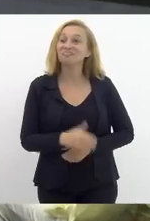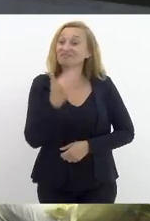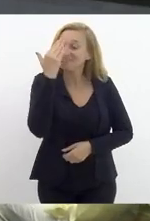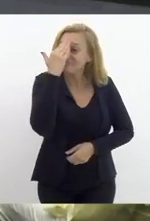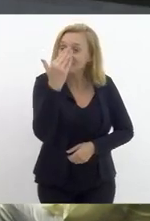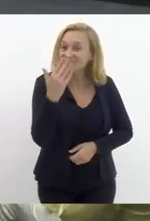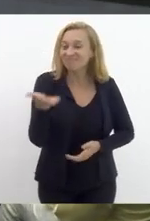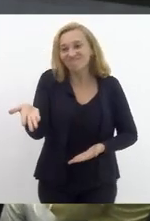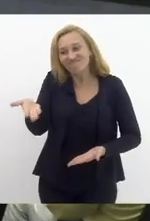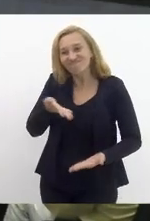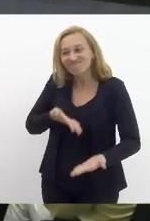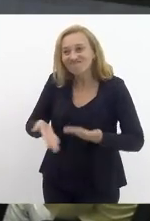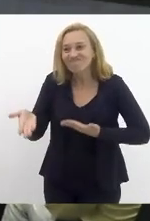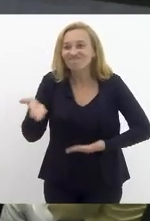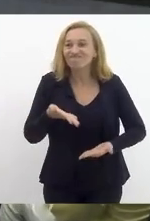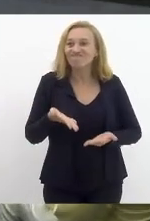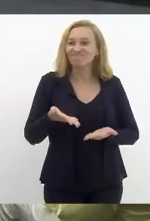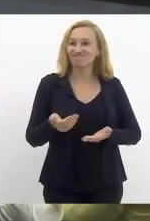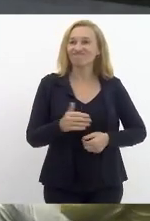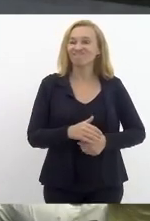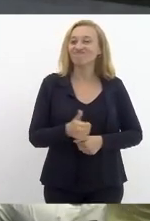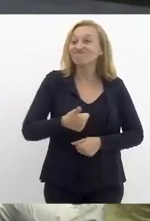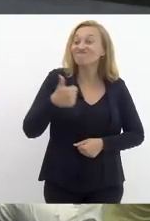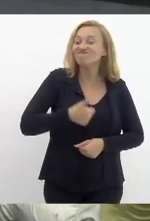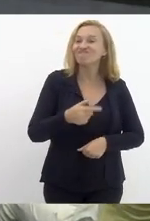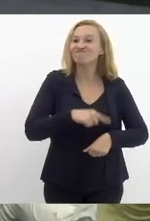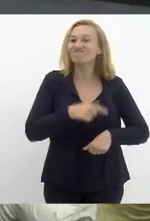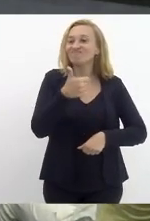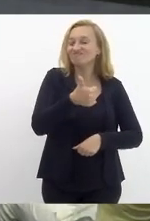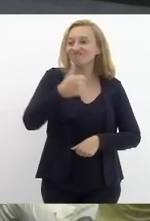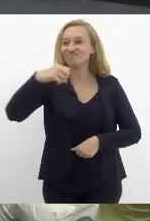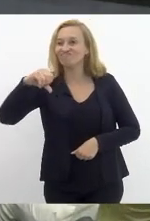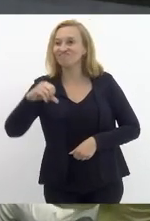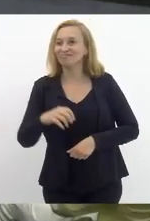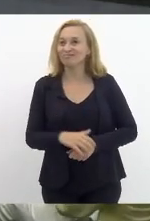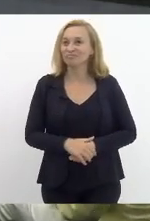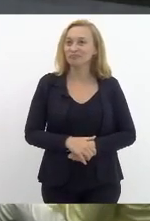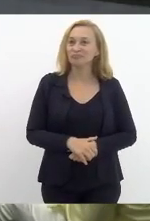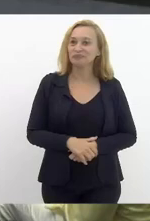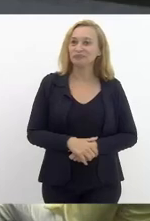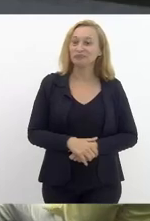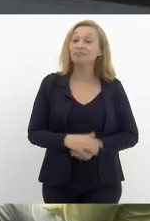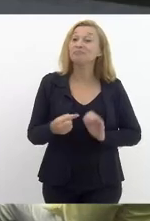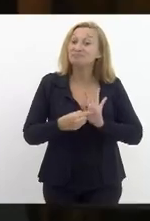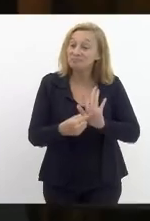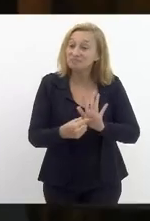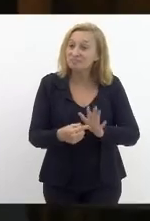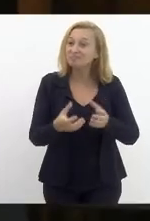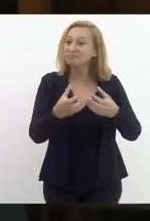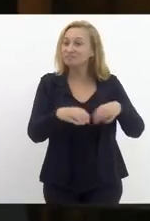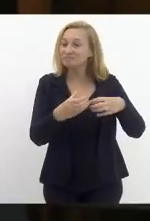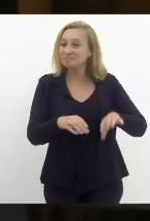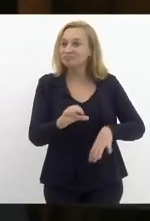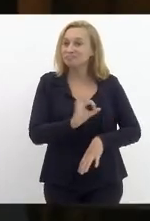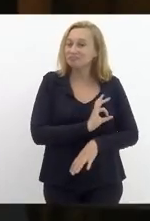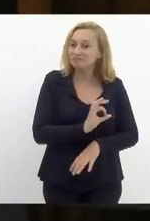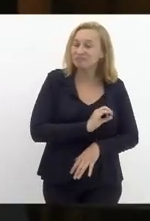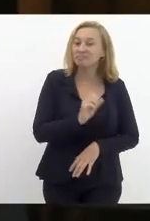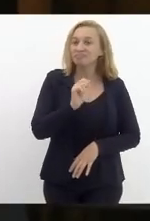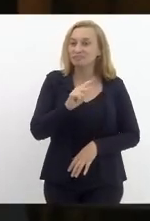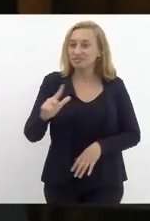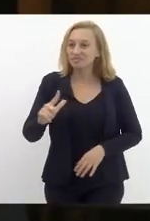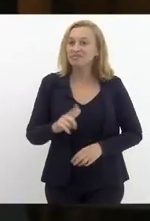agradecer a parceria desde o primeiro momento de 2019, que se demonstrou no concurso da Polícia Civil de